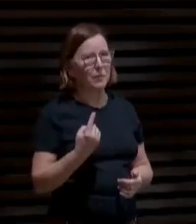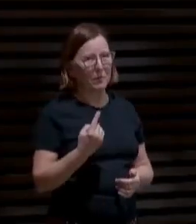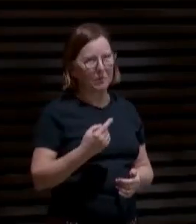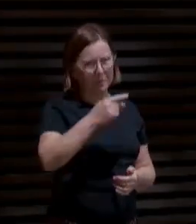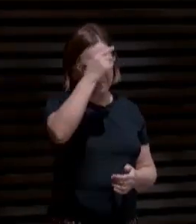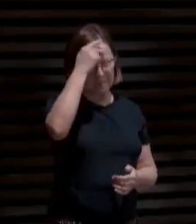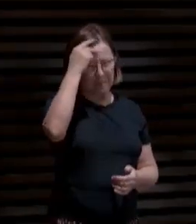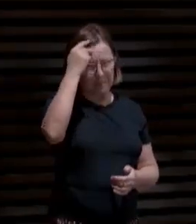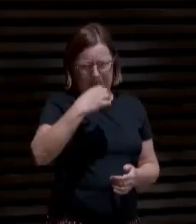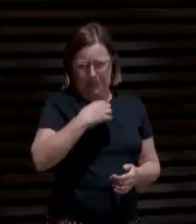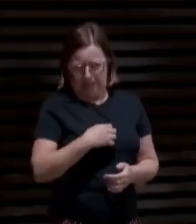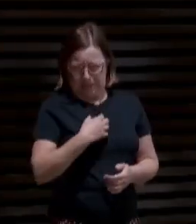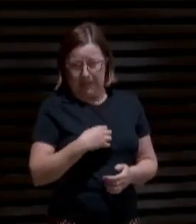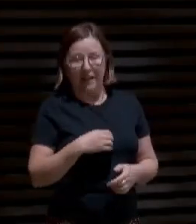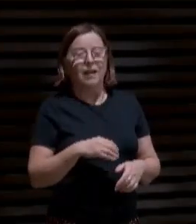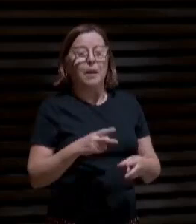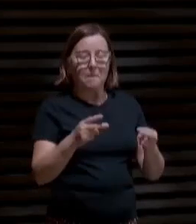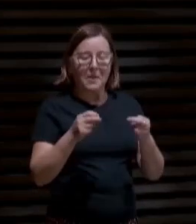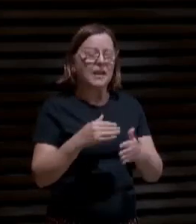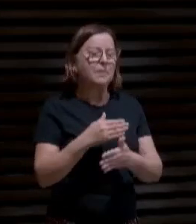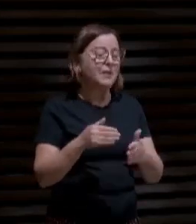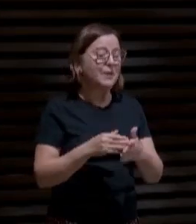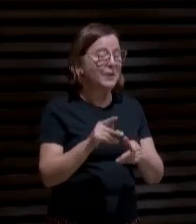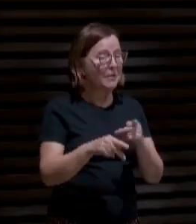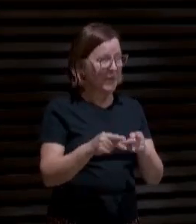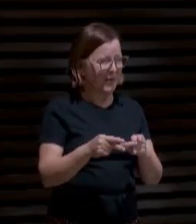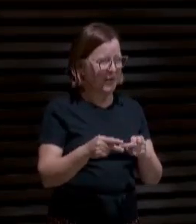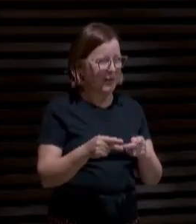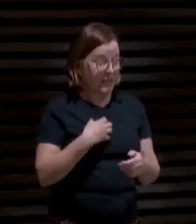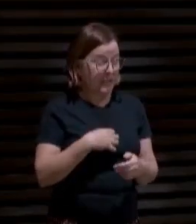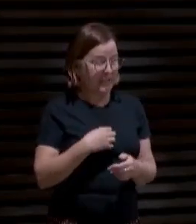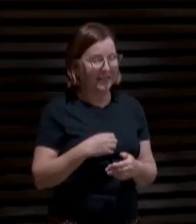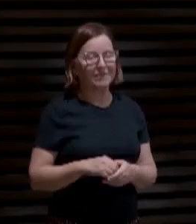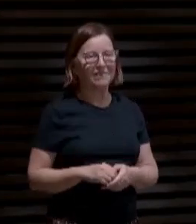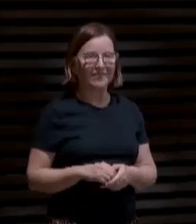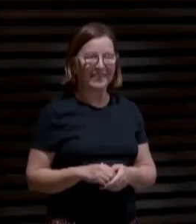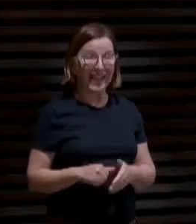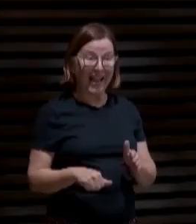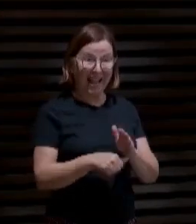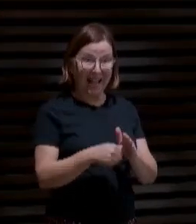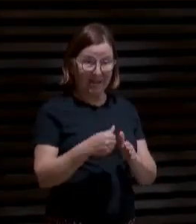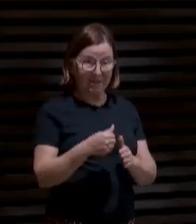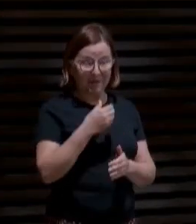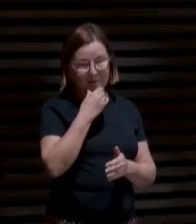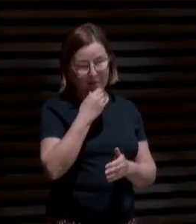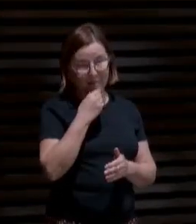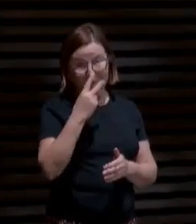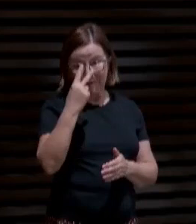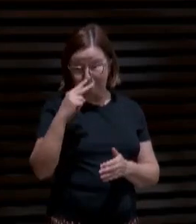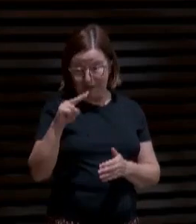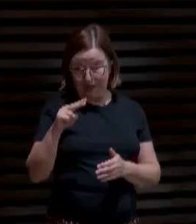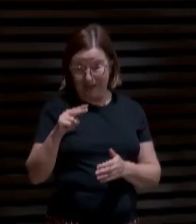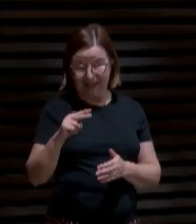os agressivos desse lugar. O primeiro homem enxergará as pessoas boas e fraternas desse